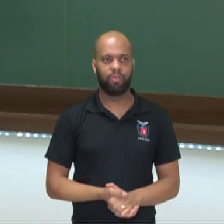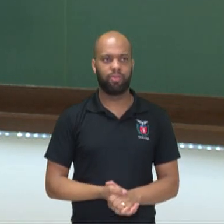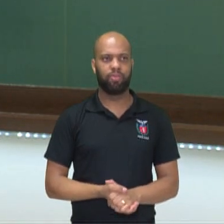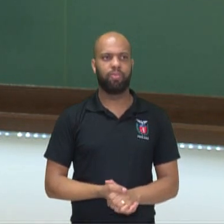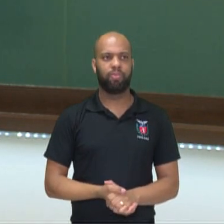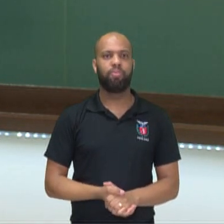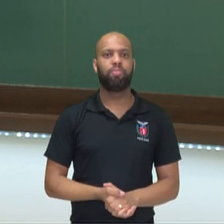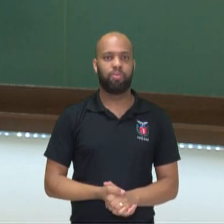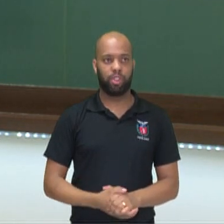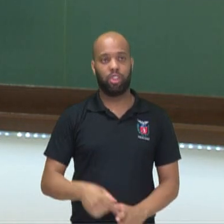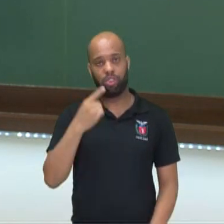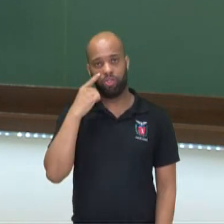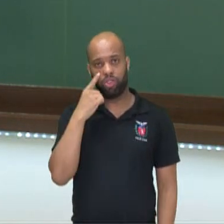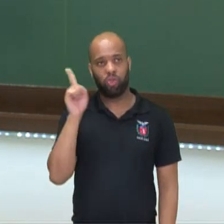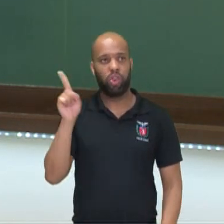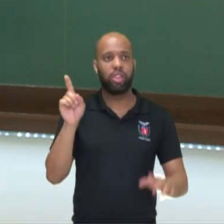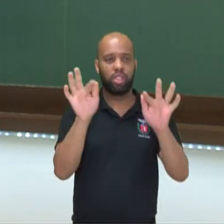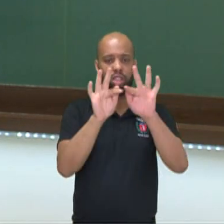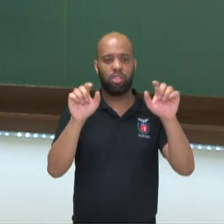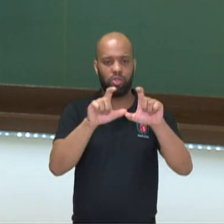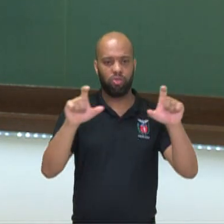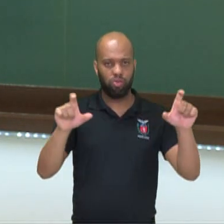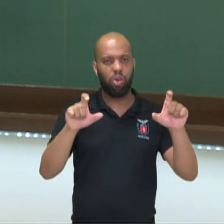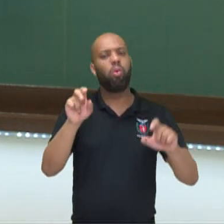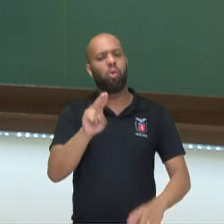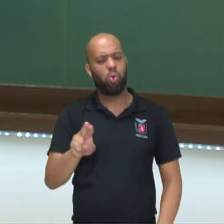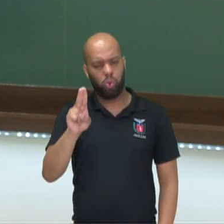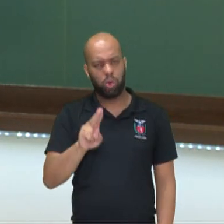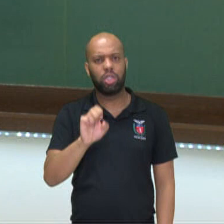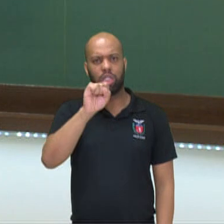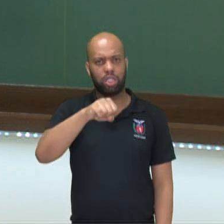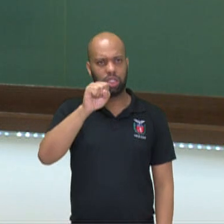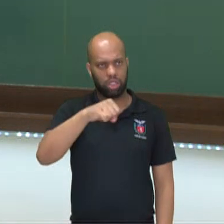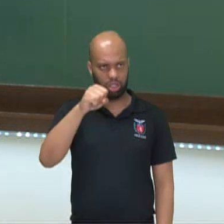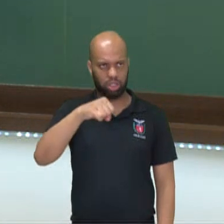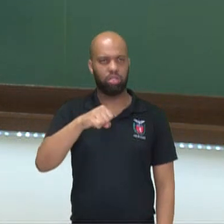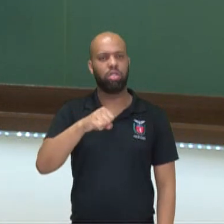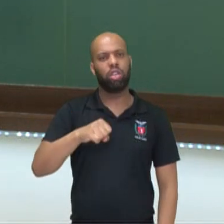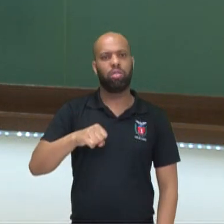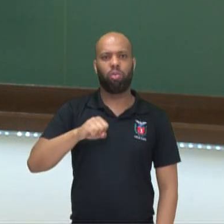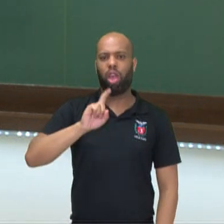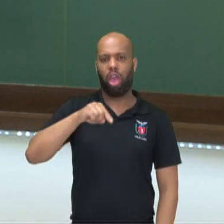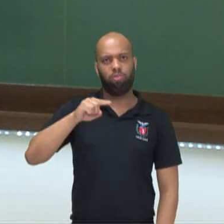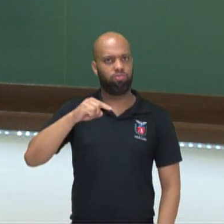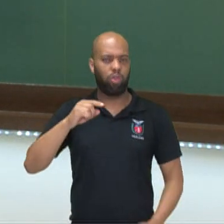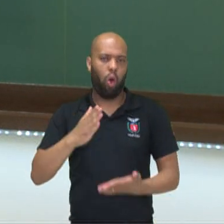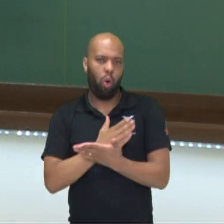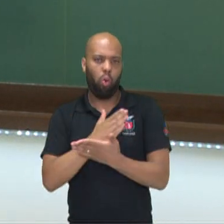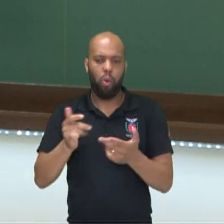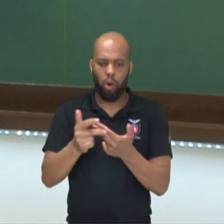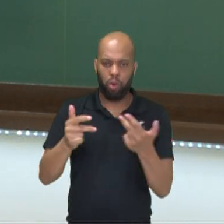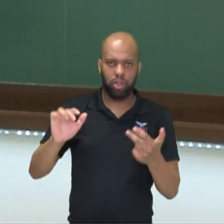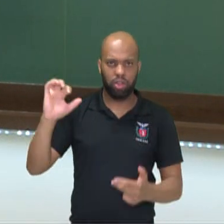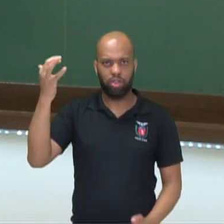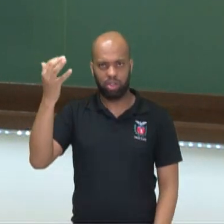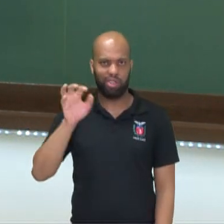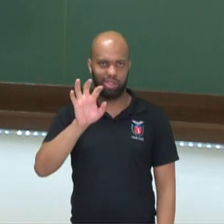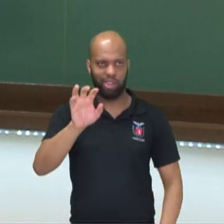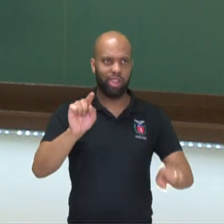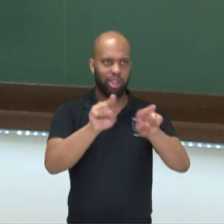Então tá aí. Essa fórmula é uma fórmula real, é uma fórmula prática que a gente utiliza numa situação dessas mesmo, ok?